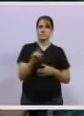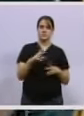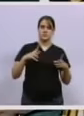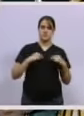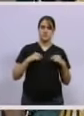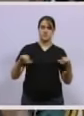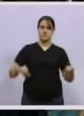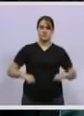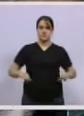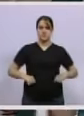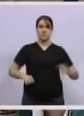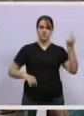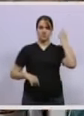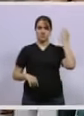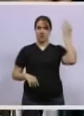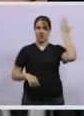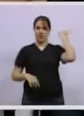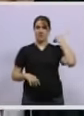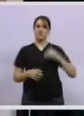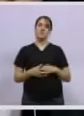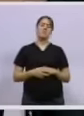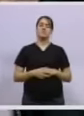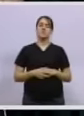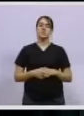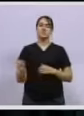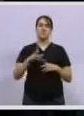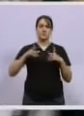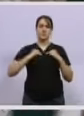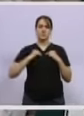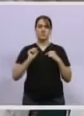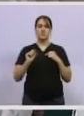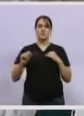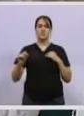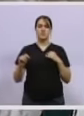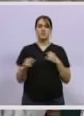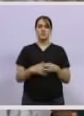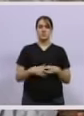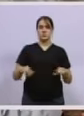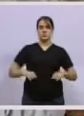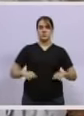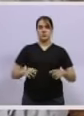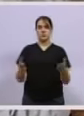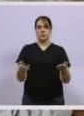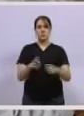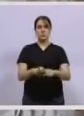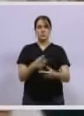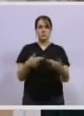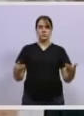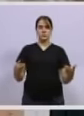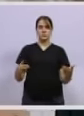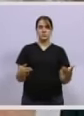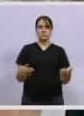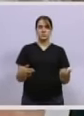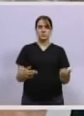ter sofrido agora aquilo, você não merece sofrer o que você sofre agora por causa do que passou. Então isso é